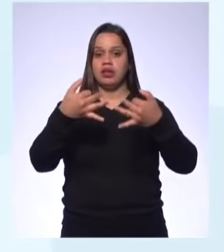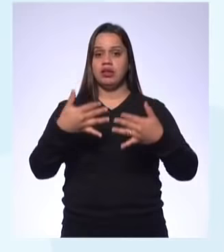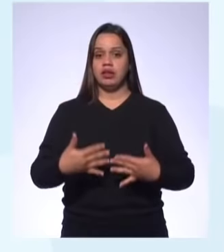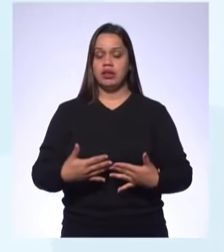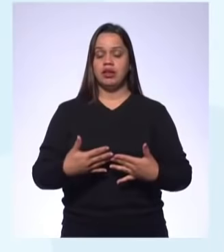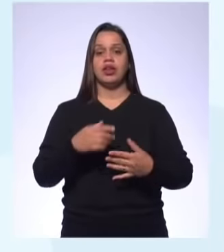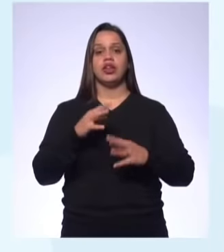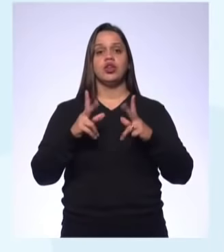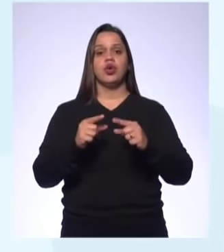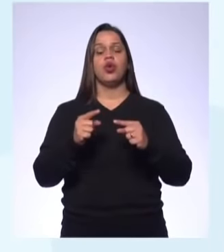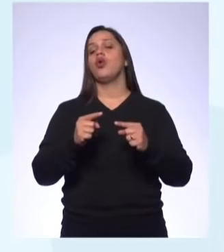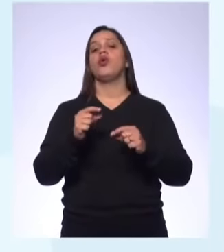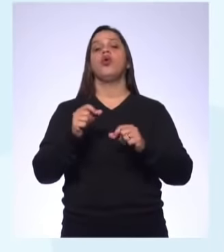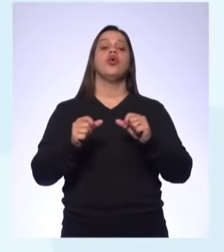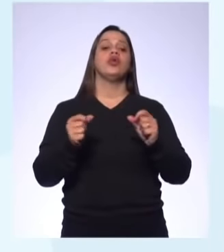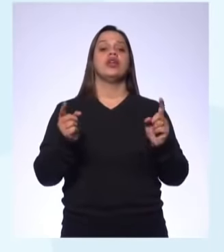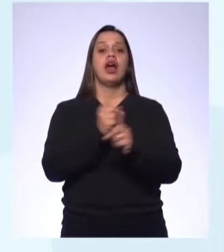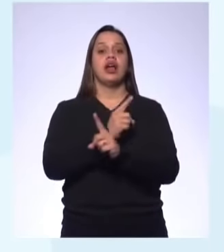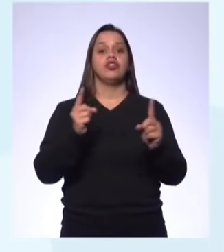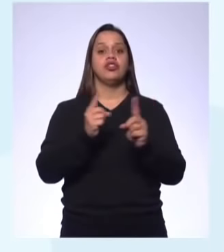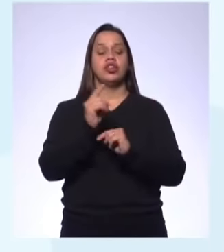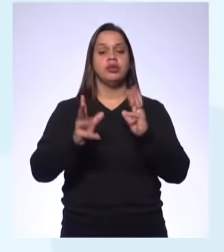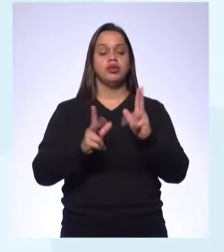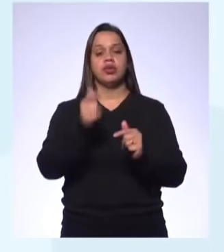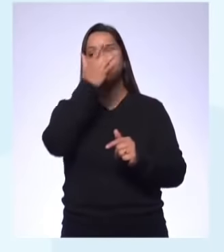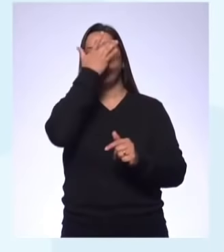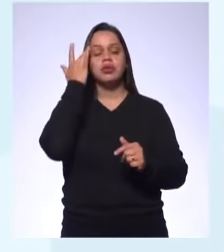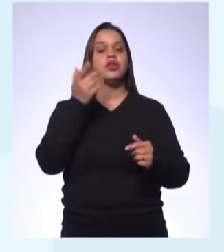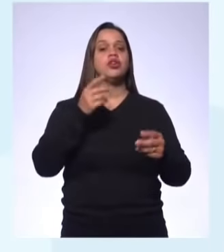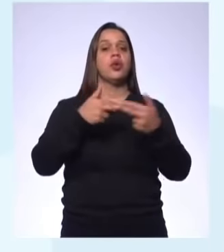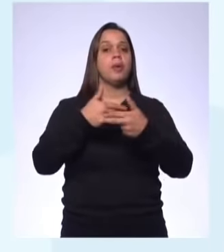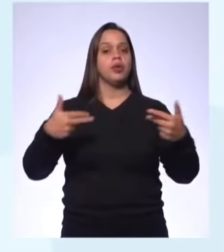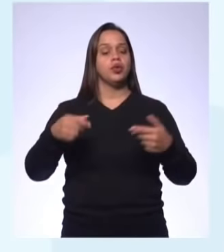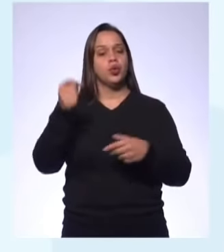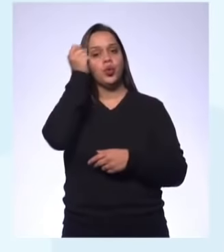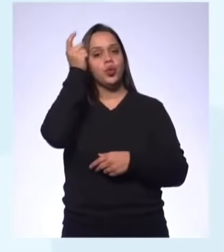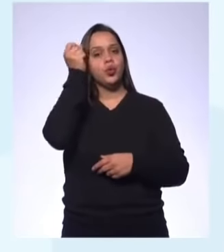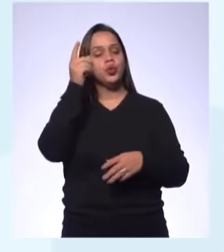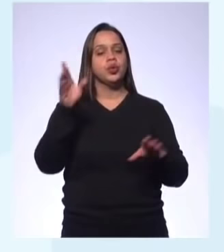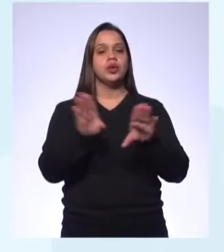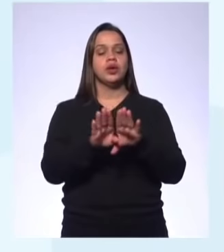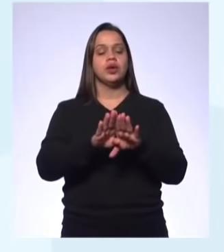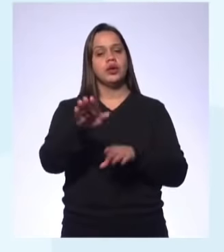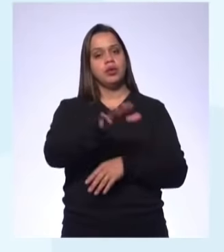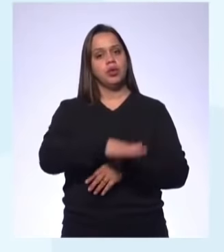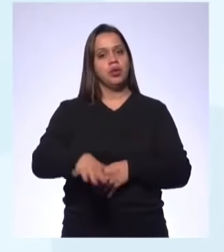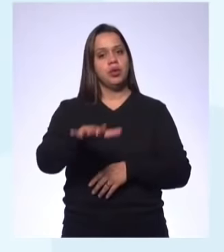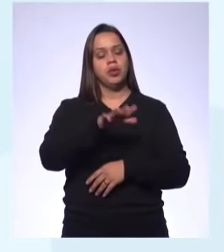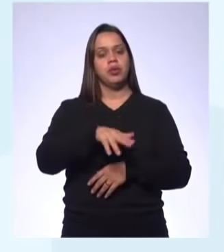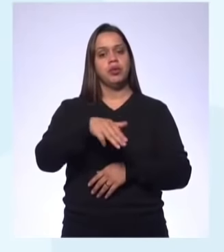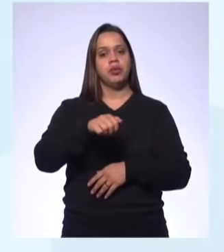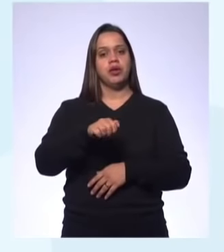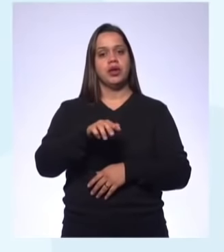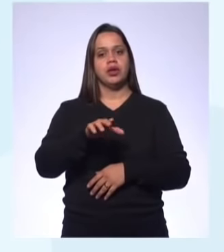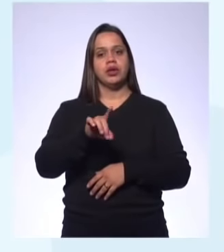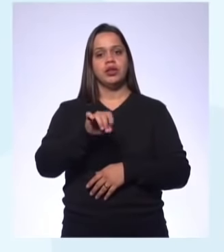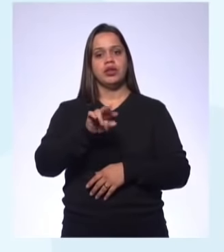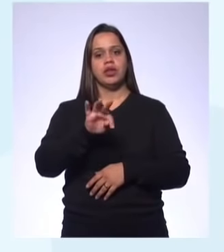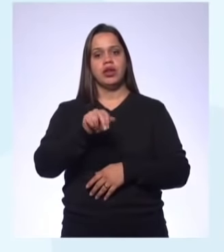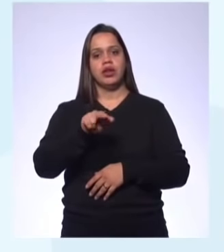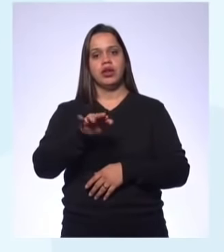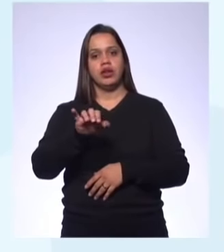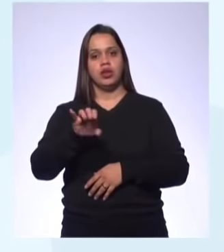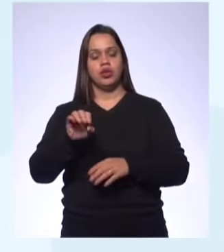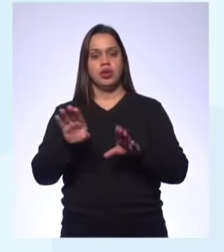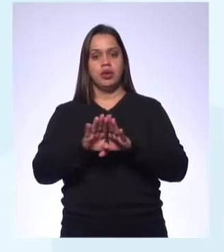as dinâmicas de circulação de pessoas, produtos e culturas no Mediterrâneo e os seus